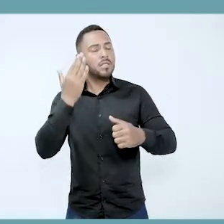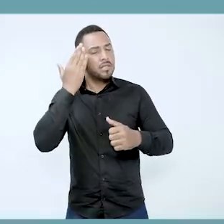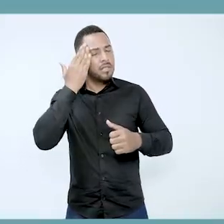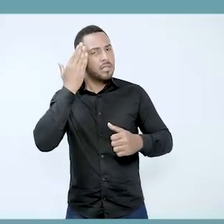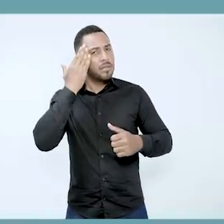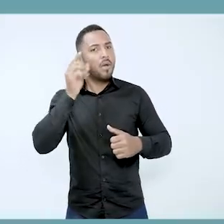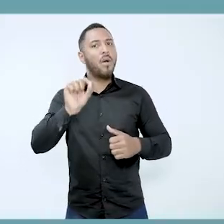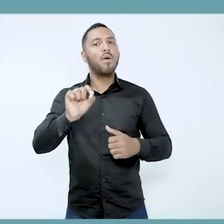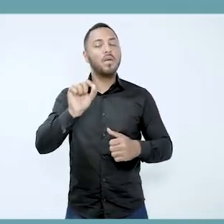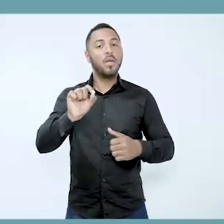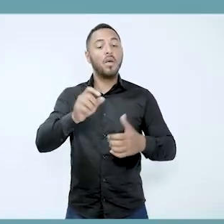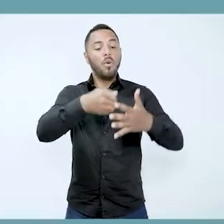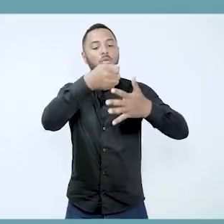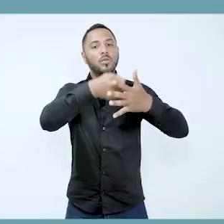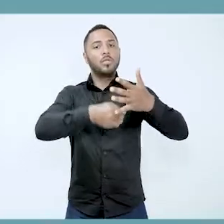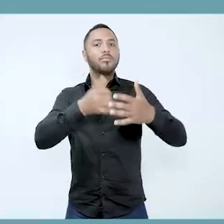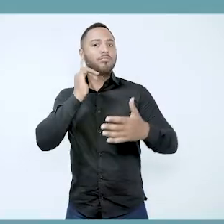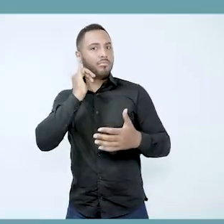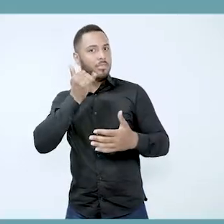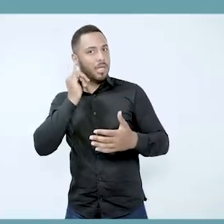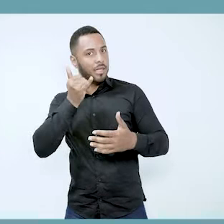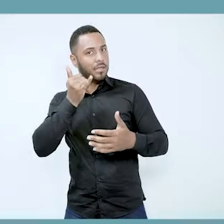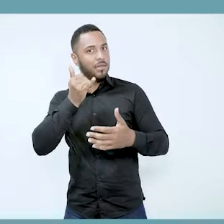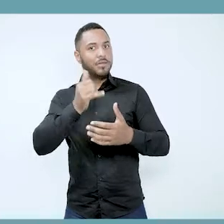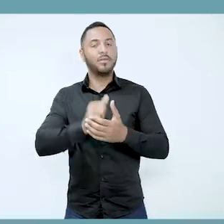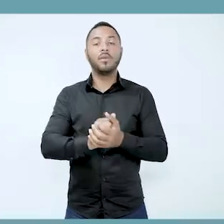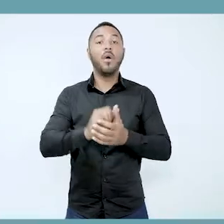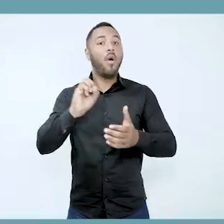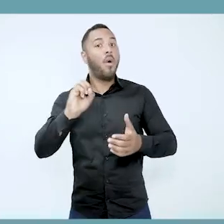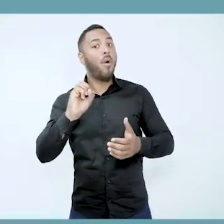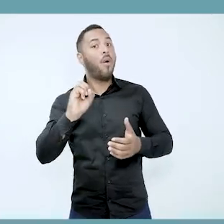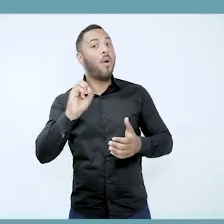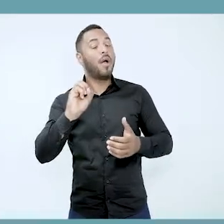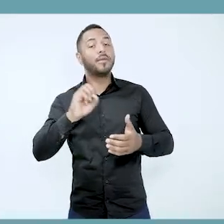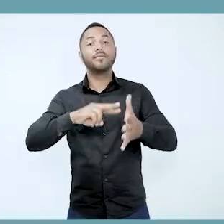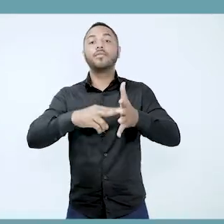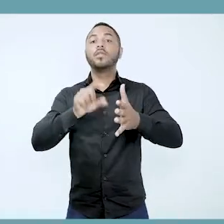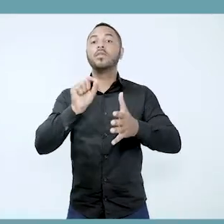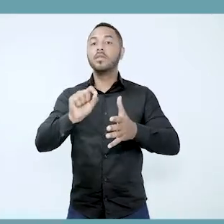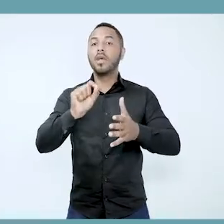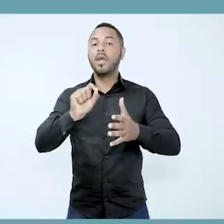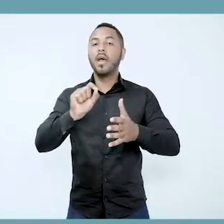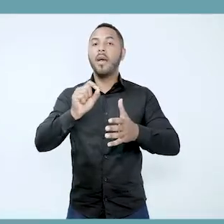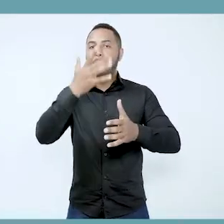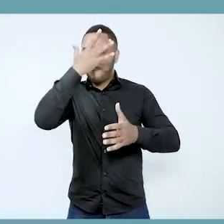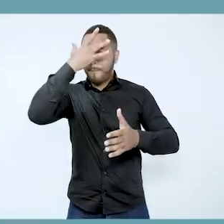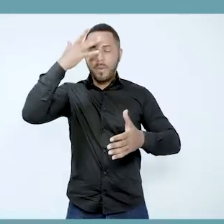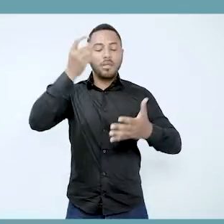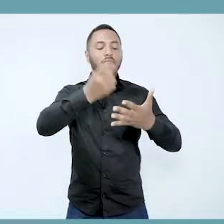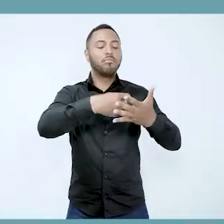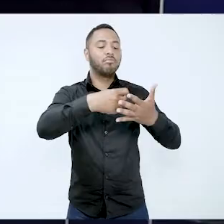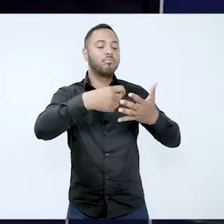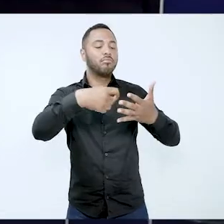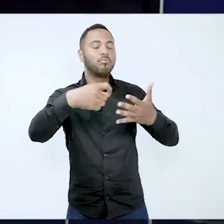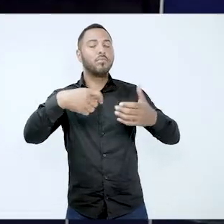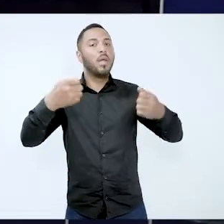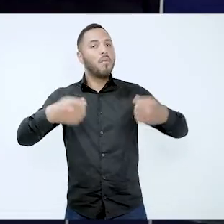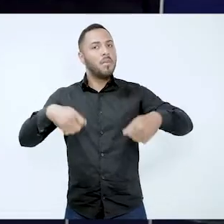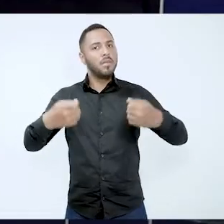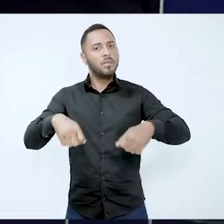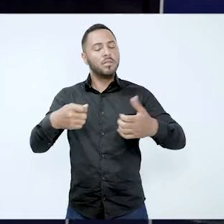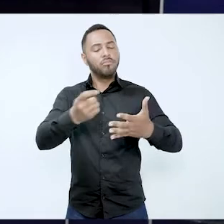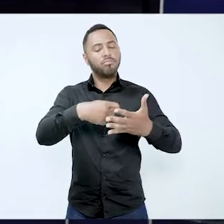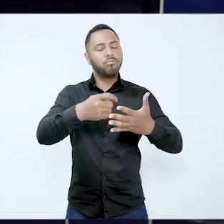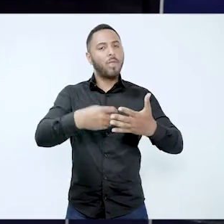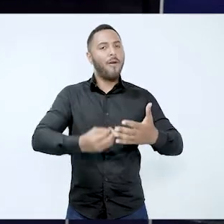texto ele é narrativo, ou seja, o narrador ele vai descrever algo que ele viveu lá